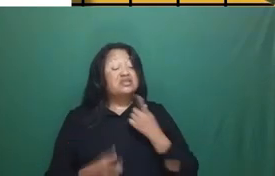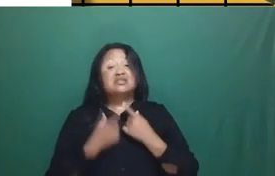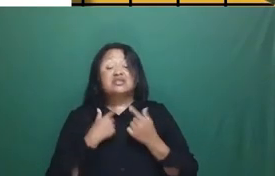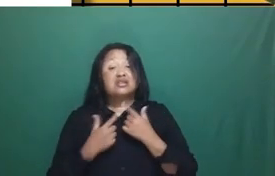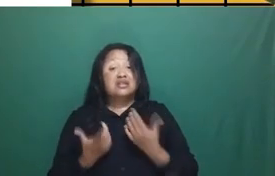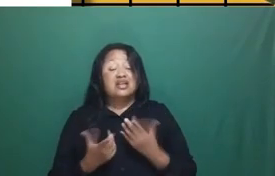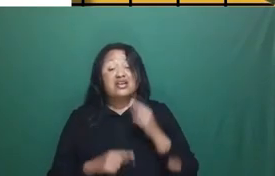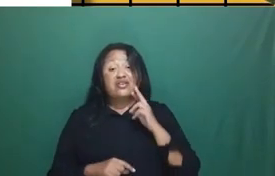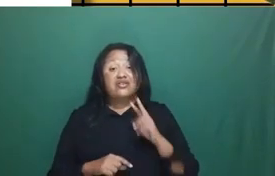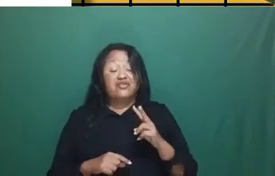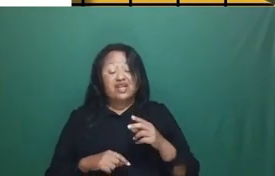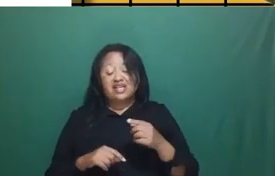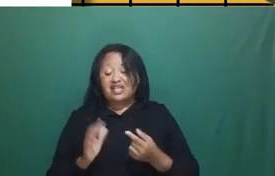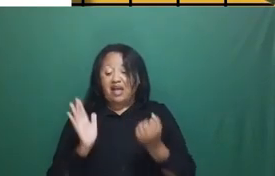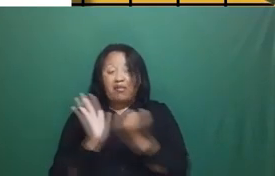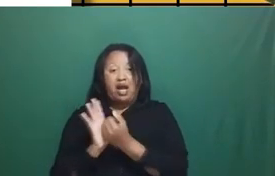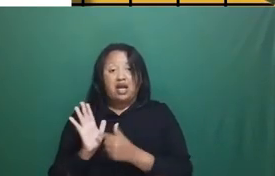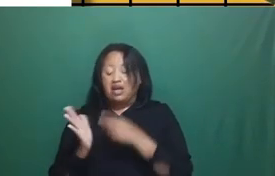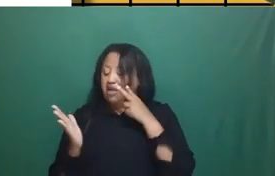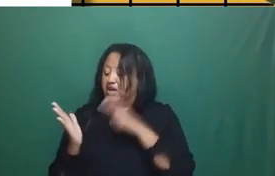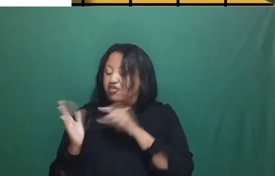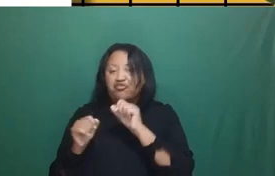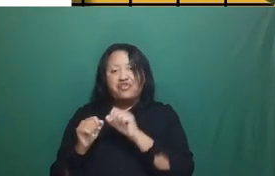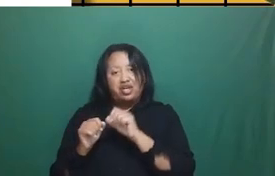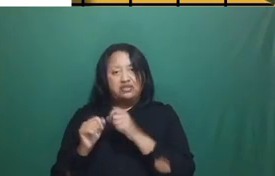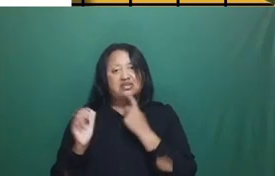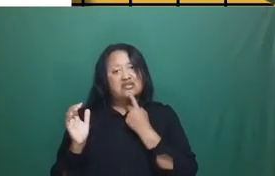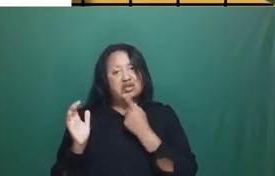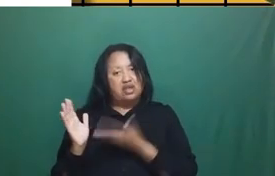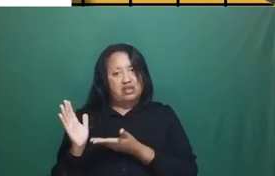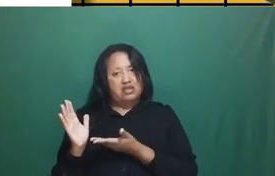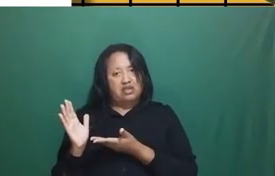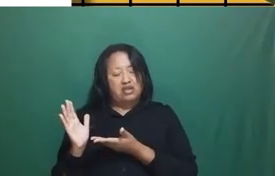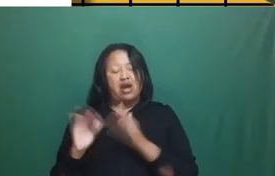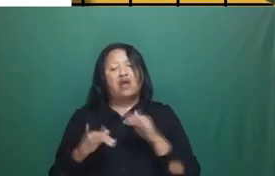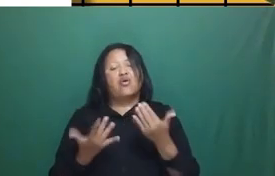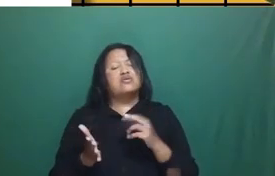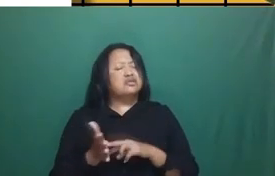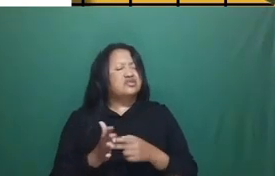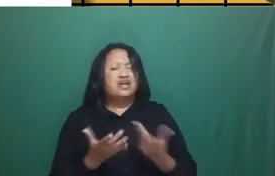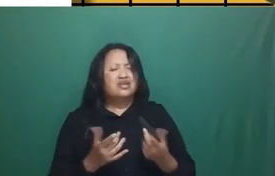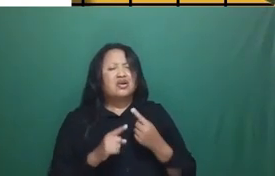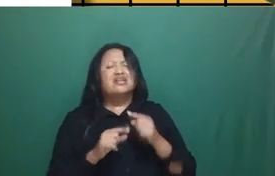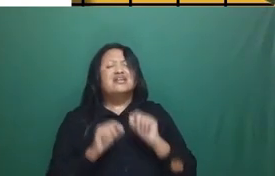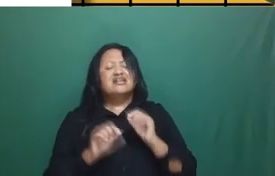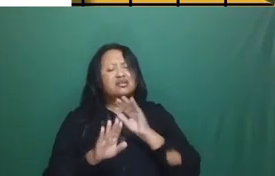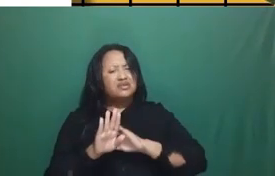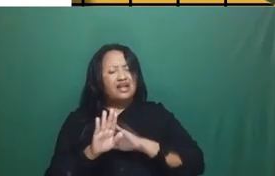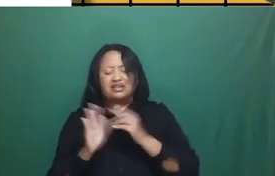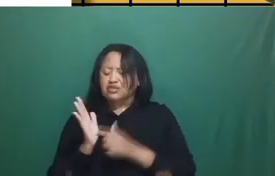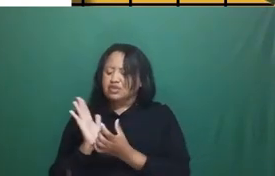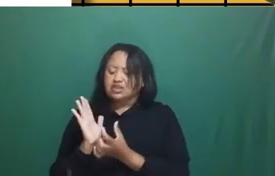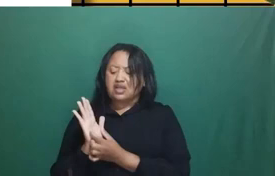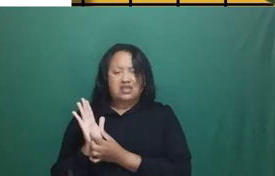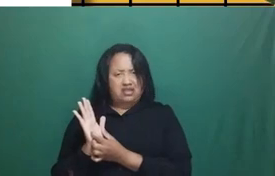desejada e ver que na etiqueta dessa roupa diz assim feito na Indonésia né Qual é o sentido O que que tá por trás de uma